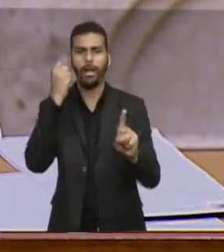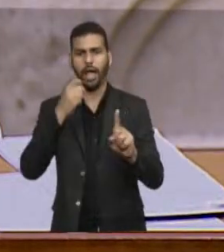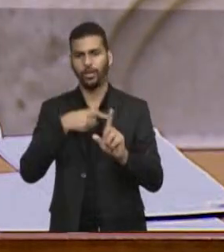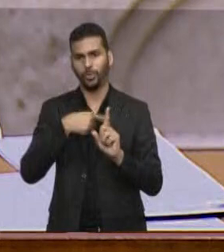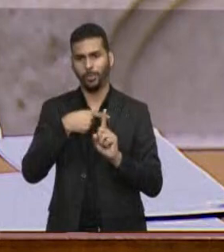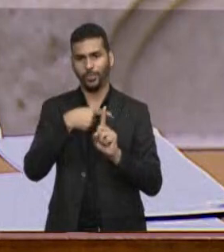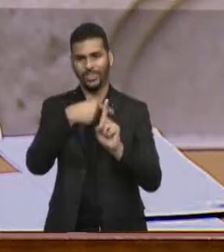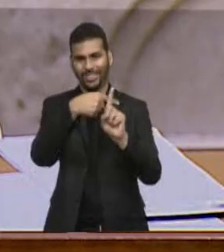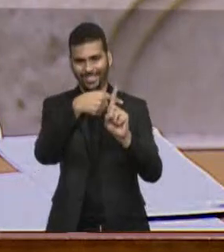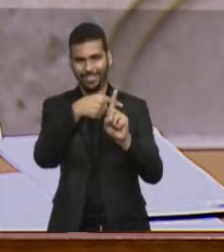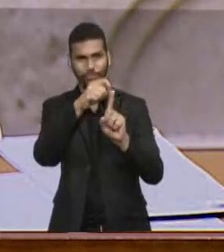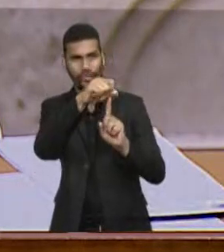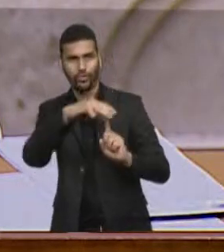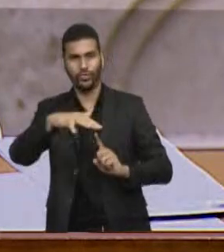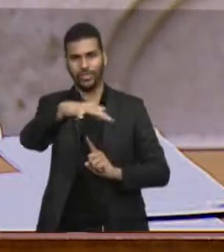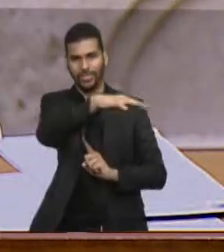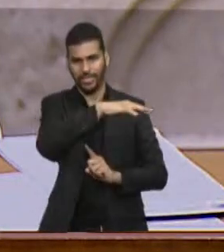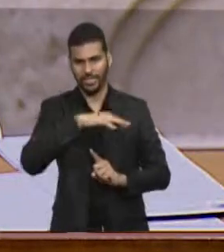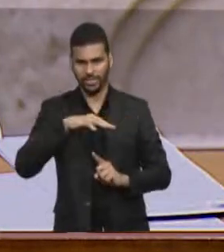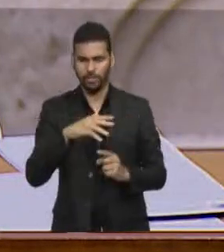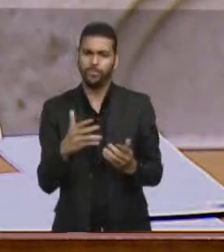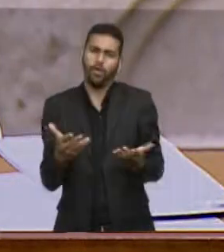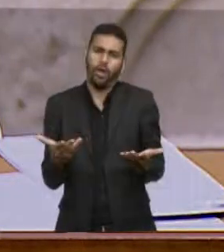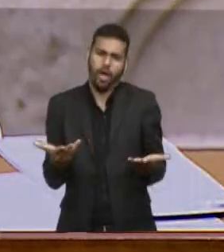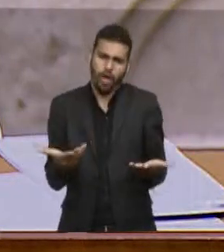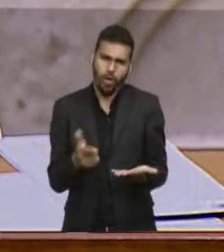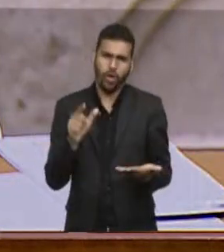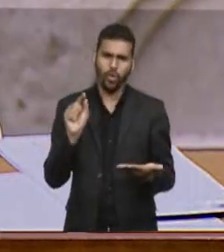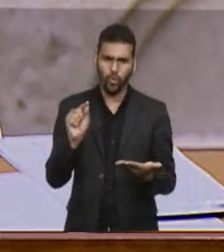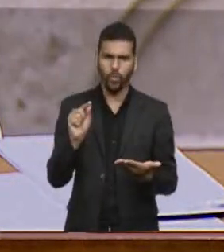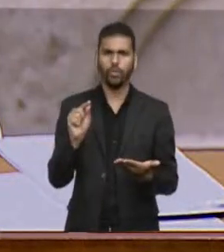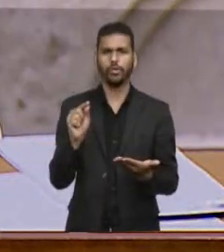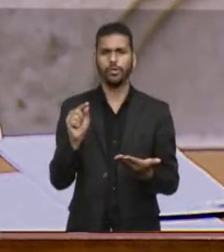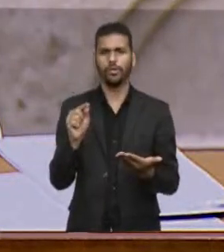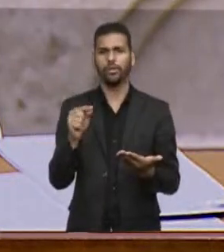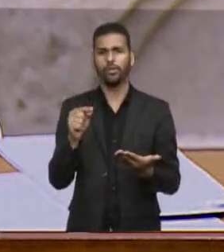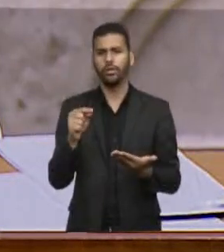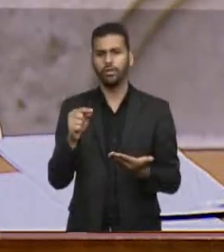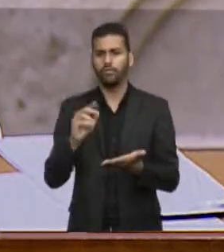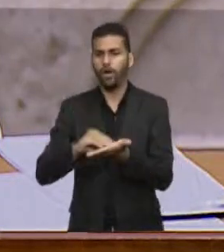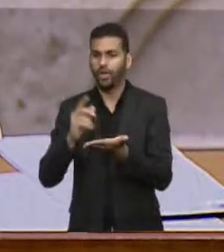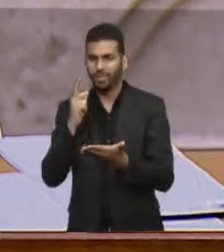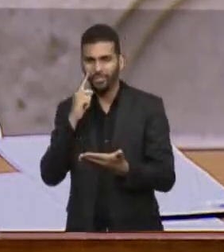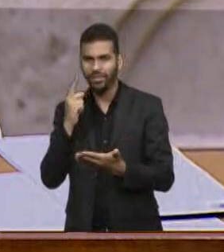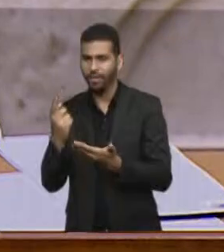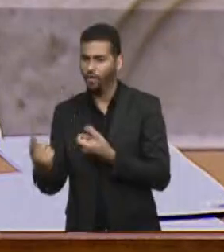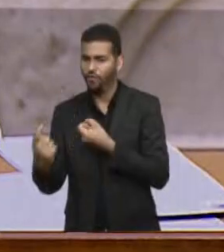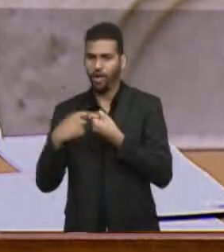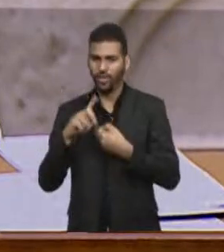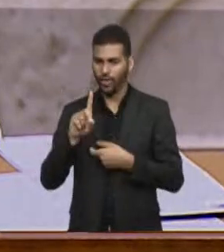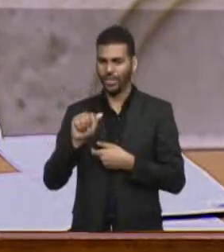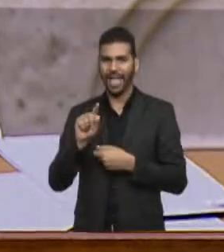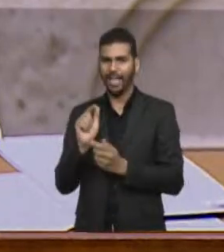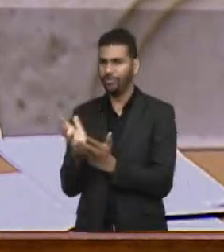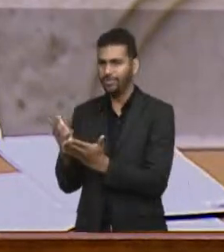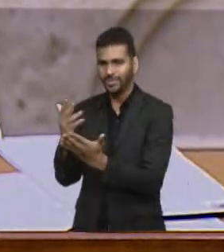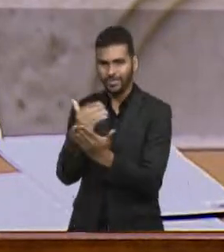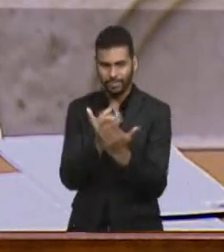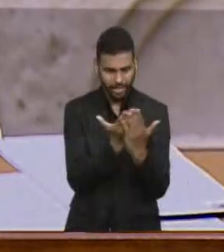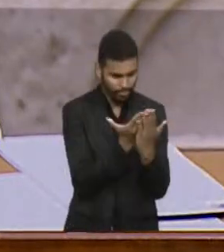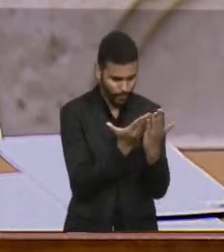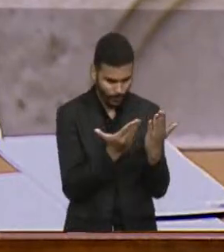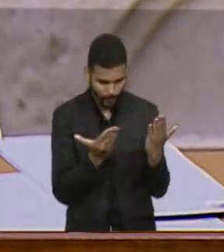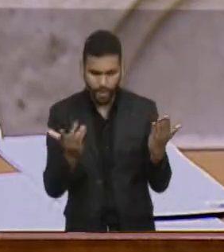e então seria até oportuno que eu pudesse corrigir todos esses dados para trazer uma próxima oportunidade de apresentar